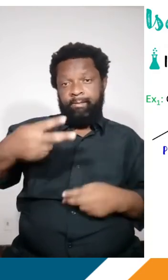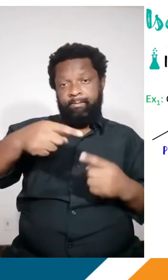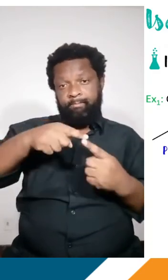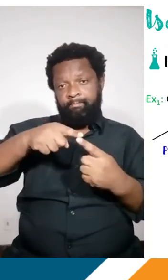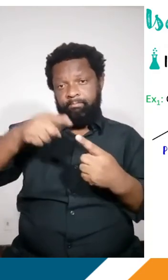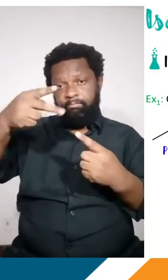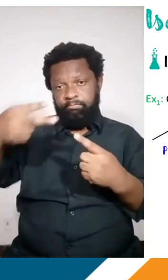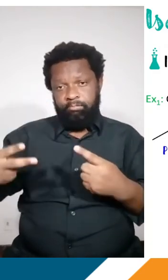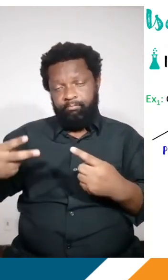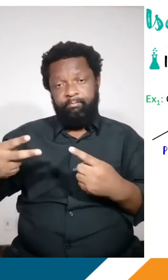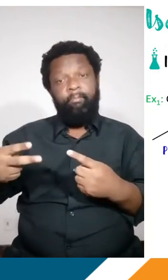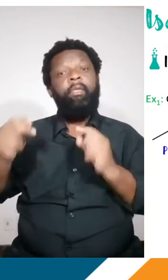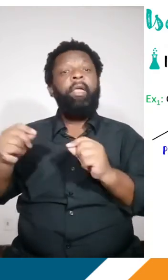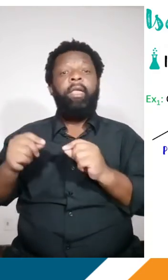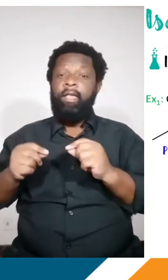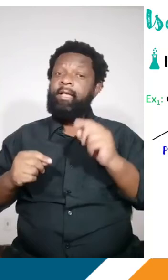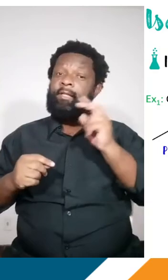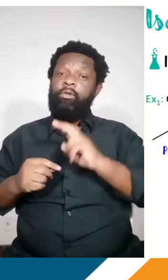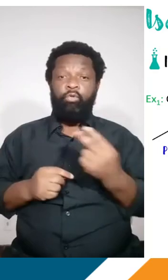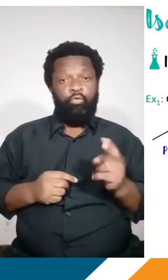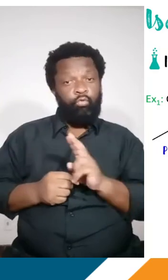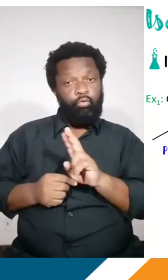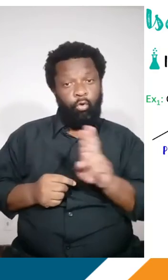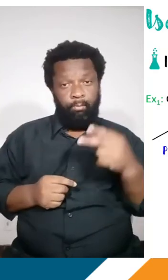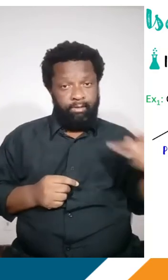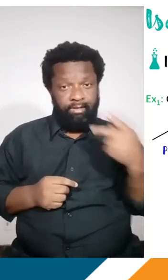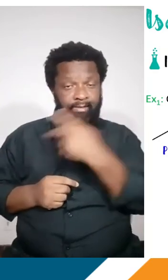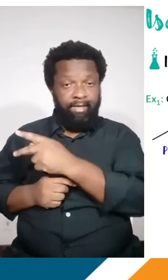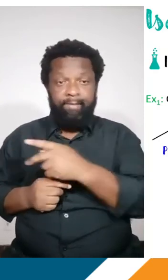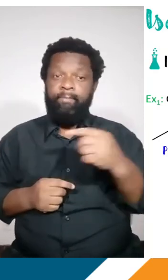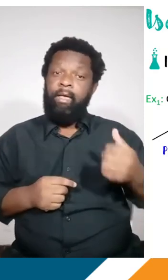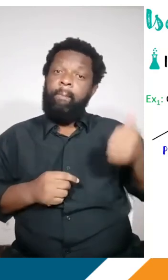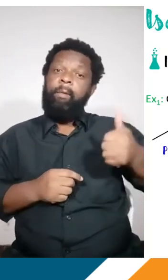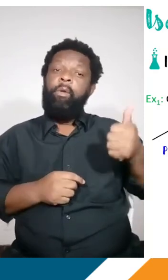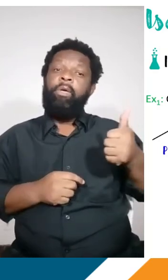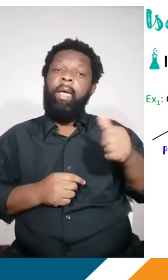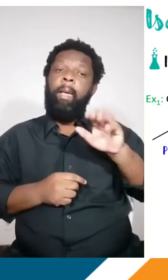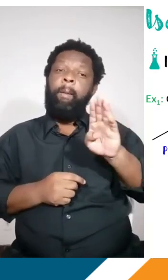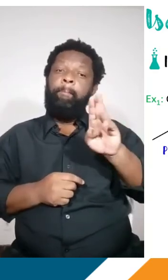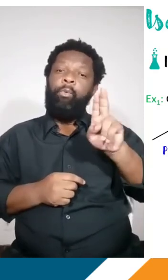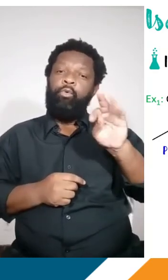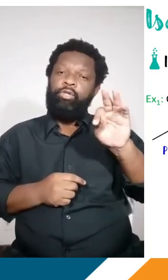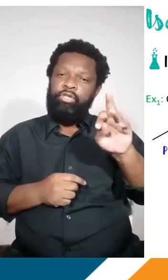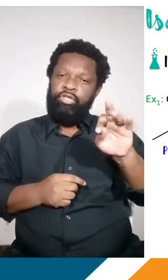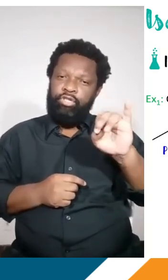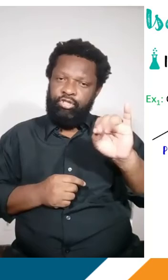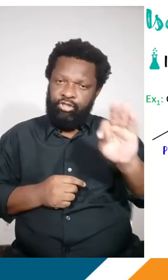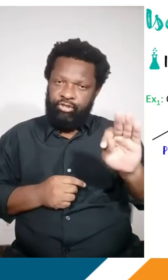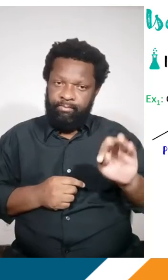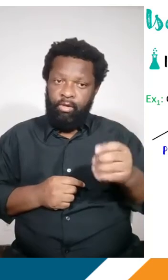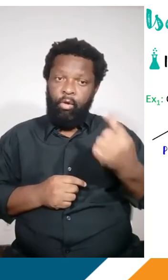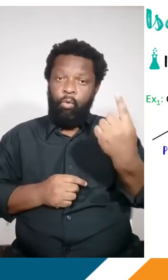posição 2. Isso vai aparecer nos nomes dos compostos. Esse aí primeiro é o but1N,